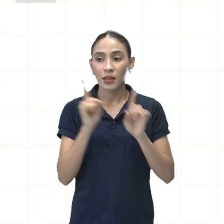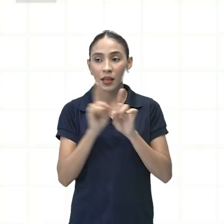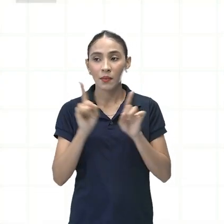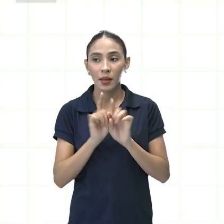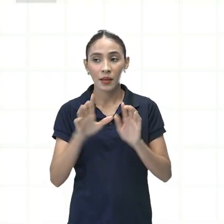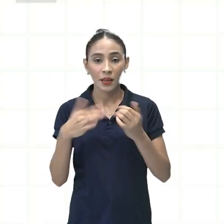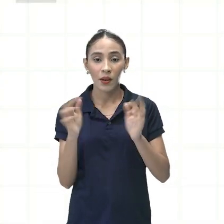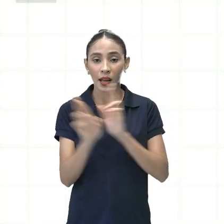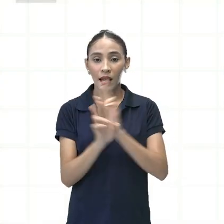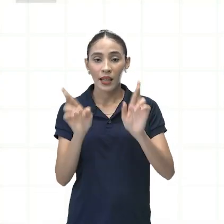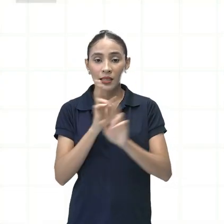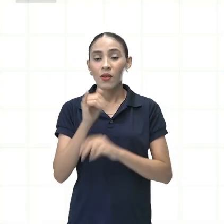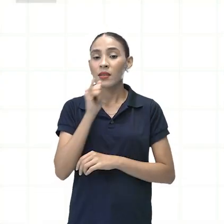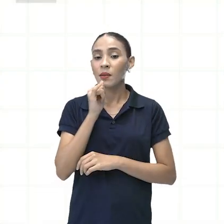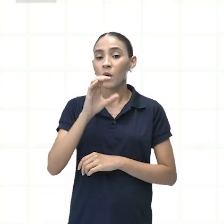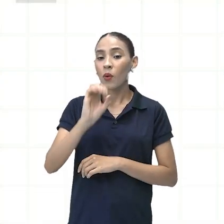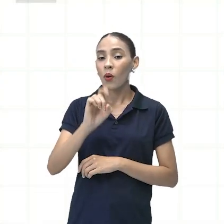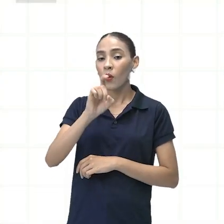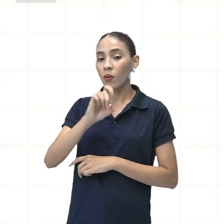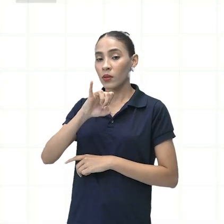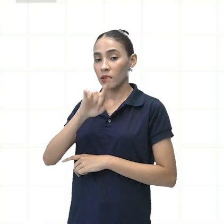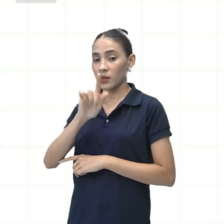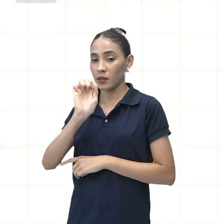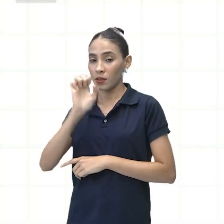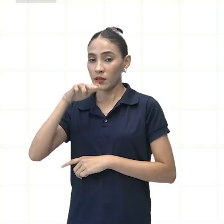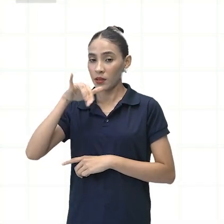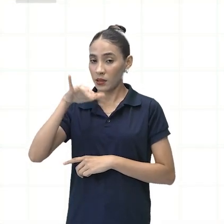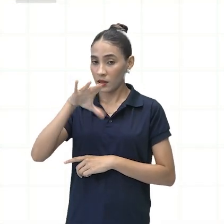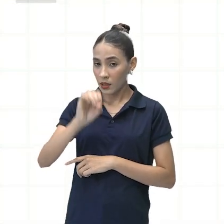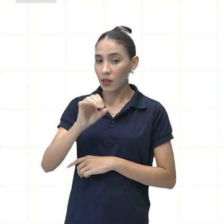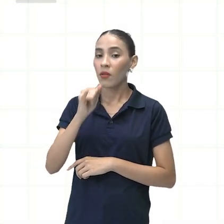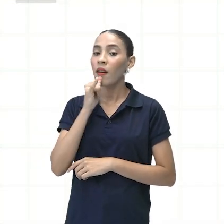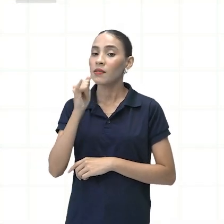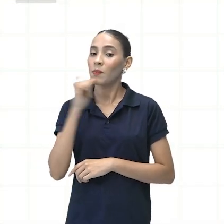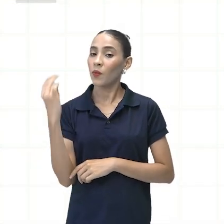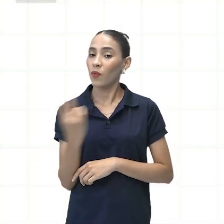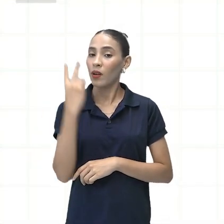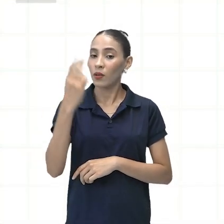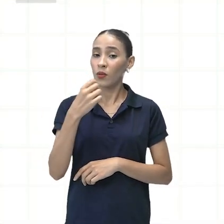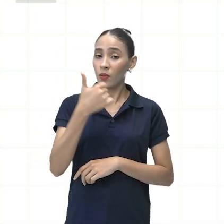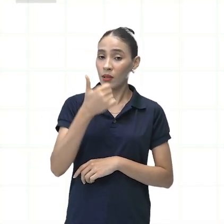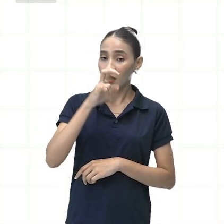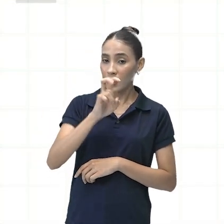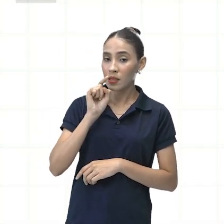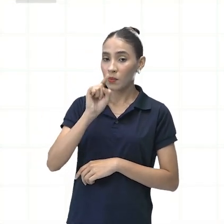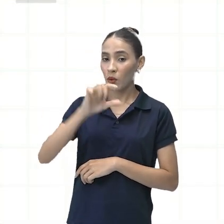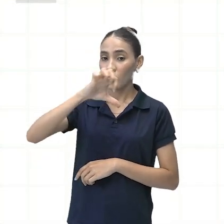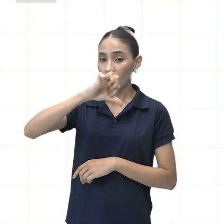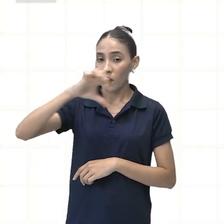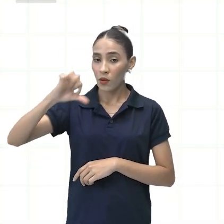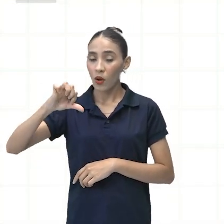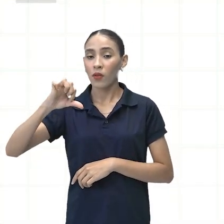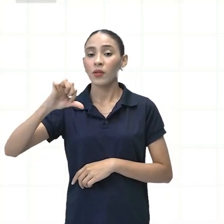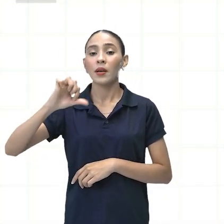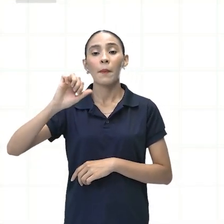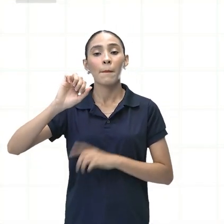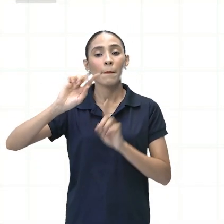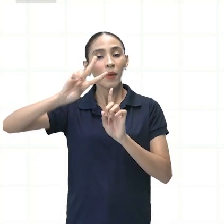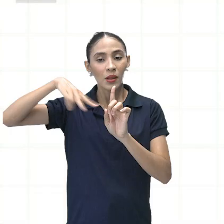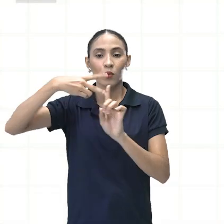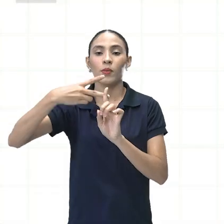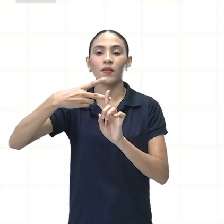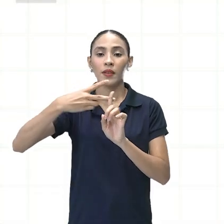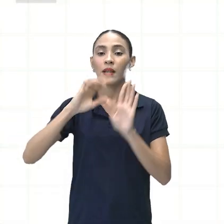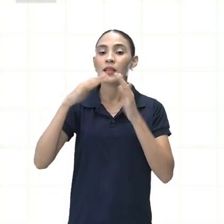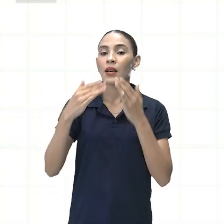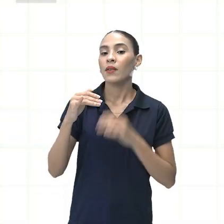Com relação ao oxigênio, olha o valor. Aqui na nossa tabela está o 15.999, mas nós arredondamos esse